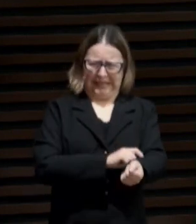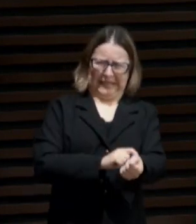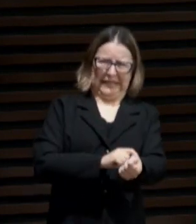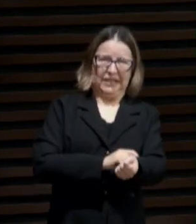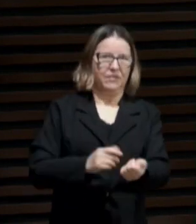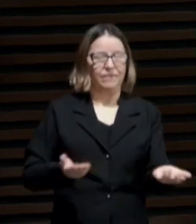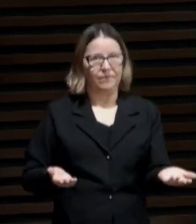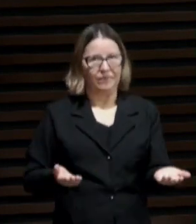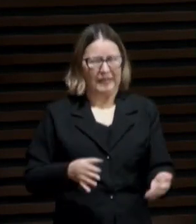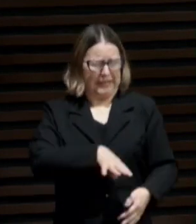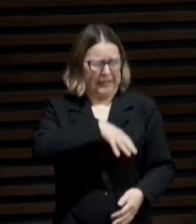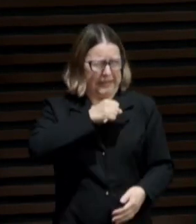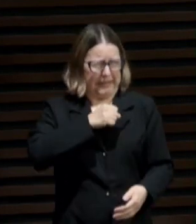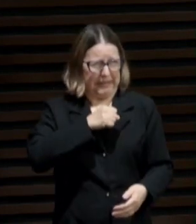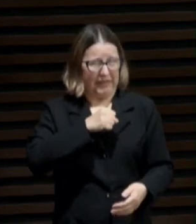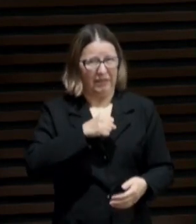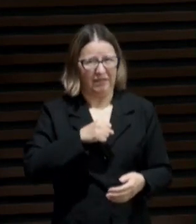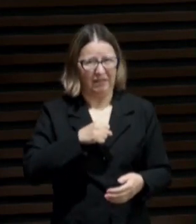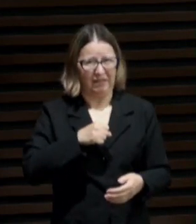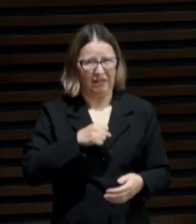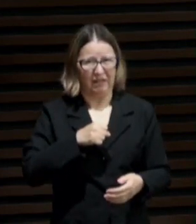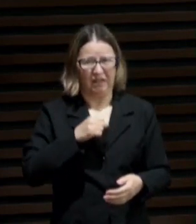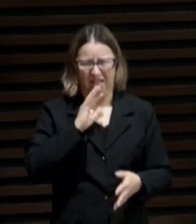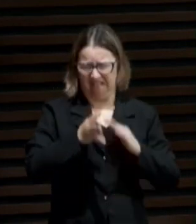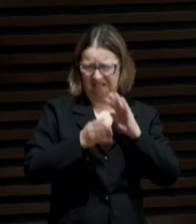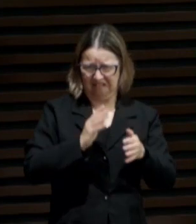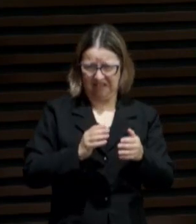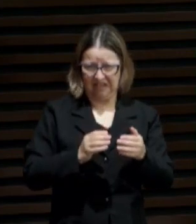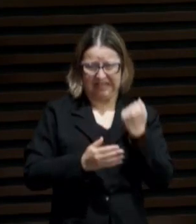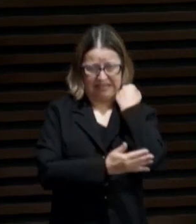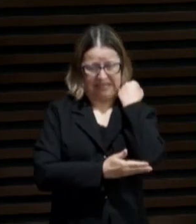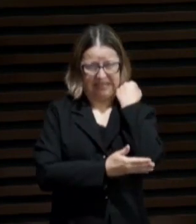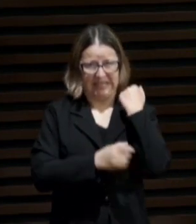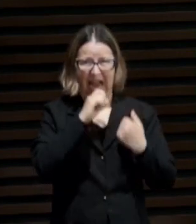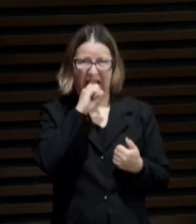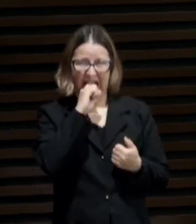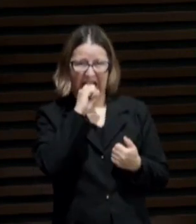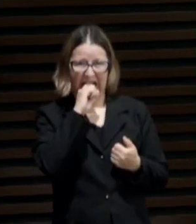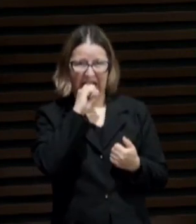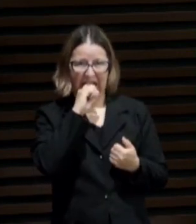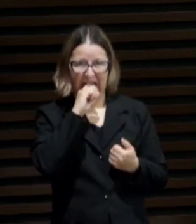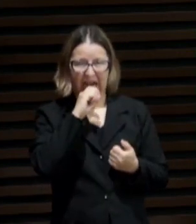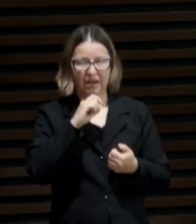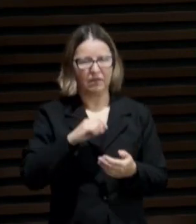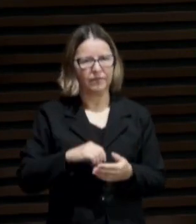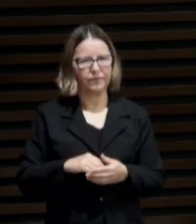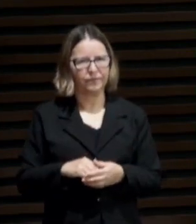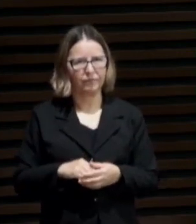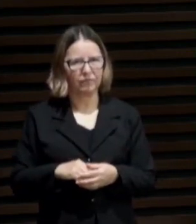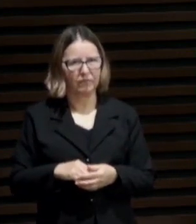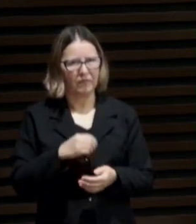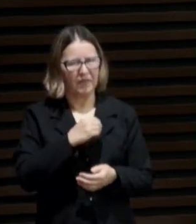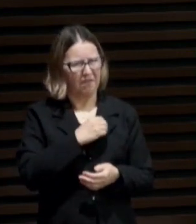Irritabilidade, ira, mania de julgar, inveja, ciúme, e aí o último, pecados da língua.